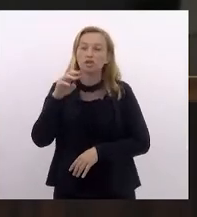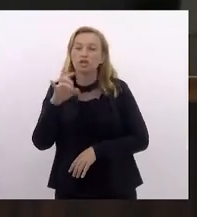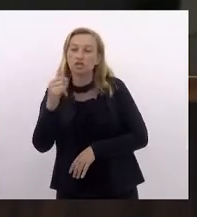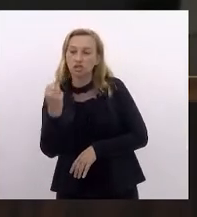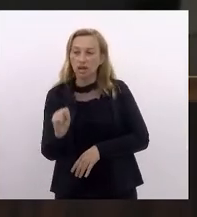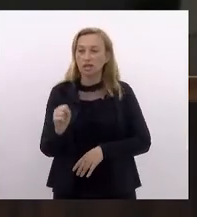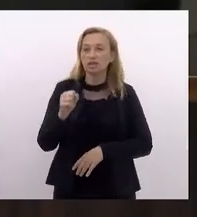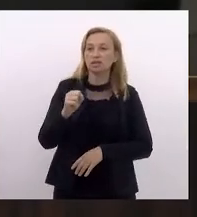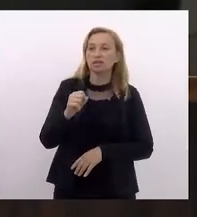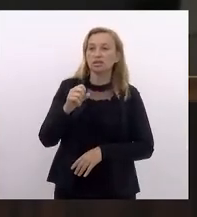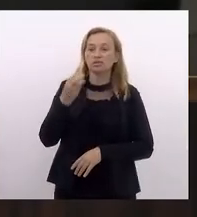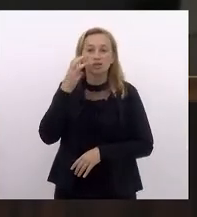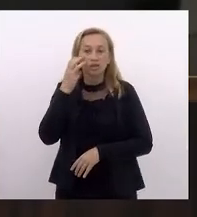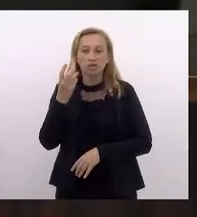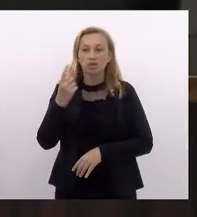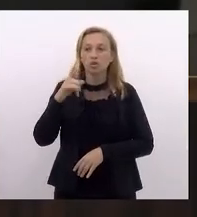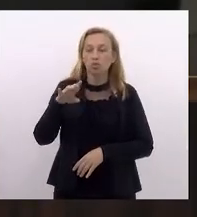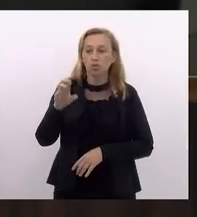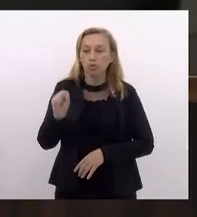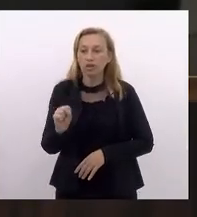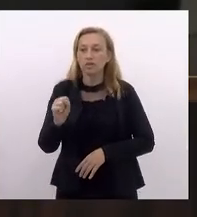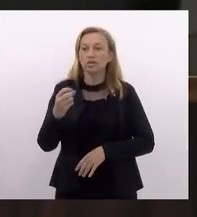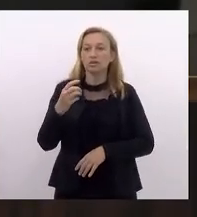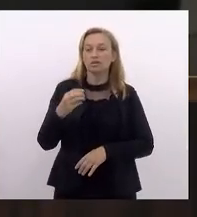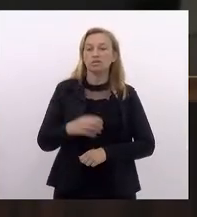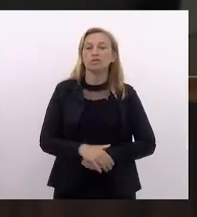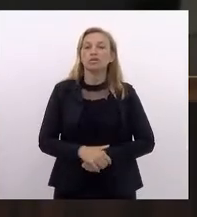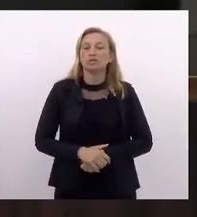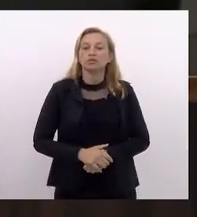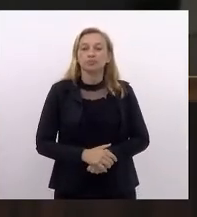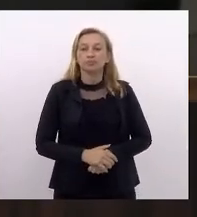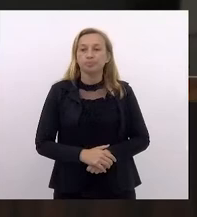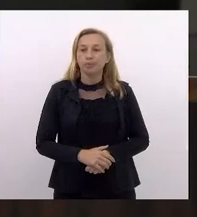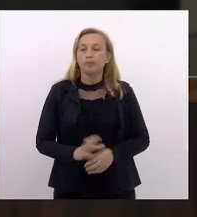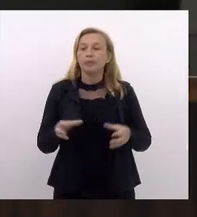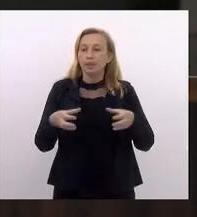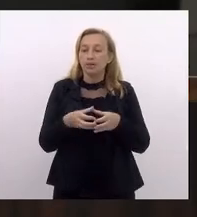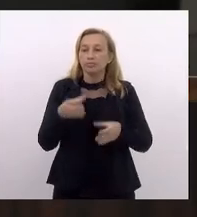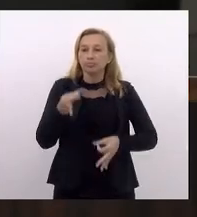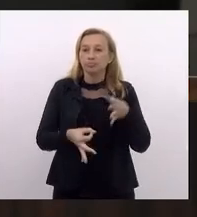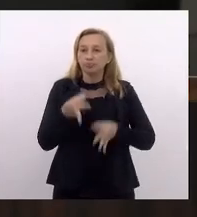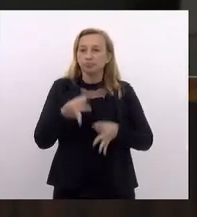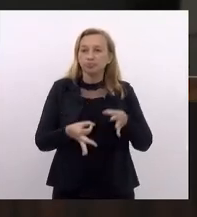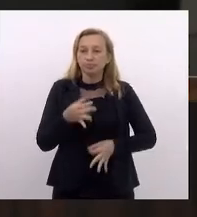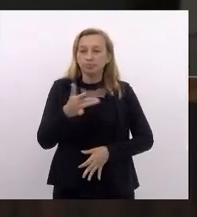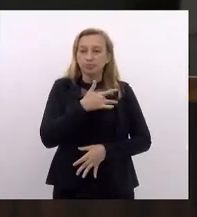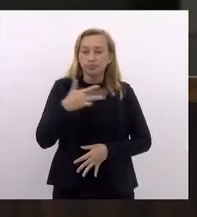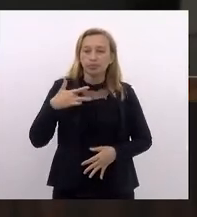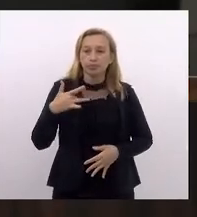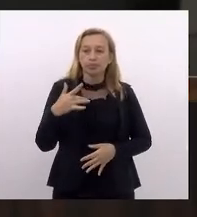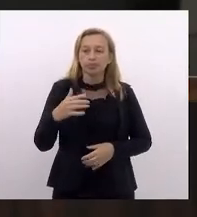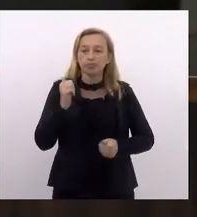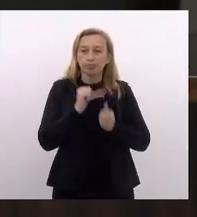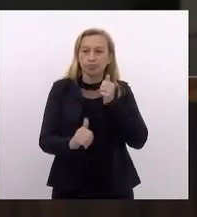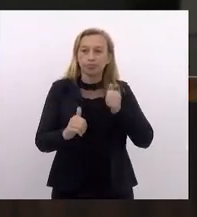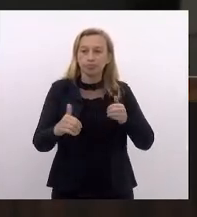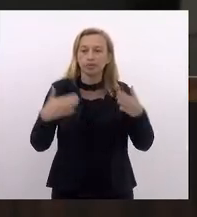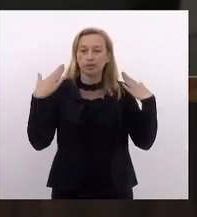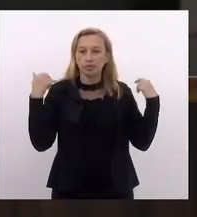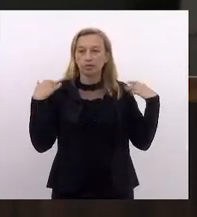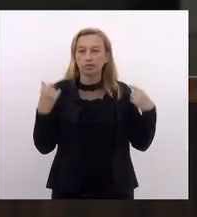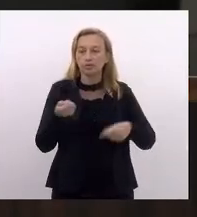chave Batista waldeck Carneiro o mesmo tempo e massa Paty perder pareceres das comissões Comissão de Justiça de saúde esporte lazer